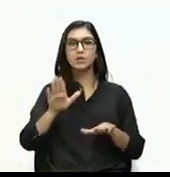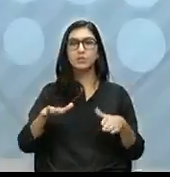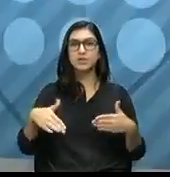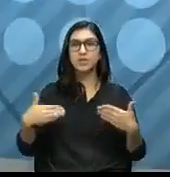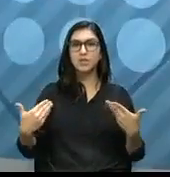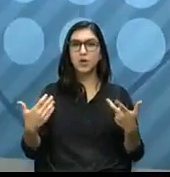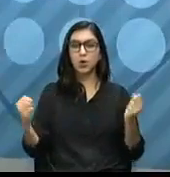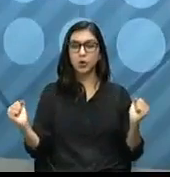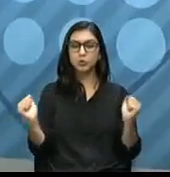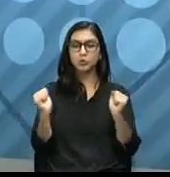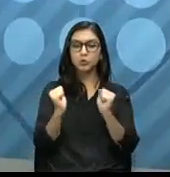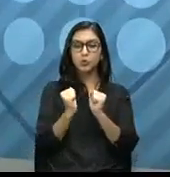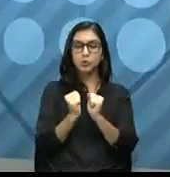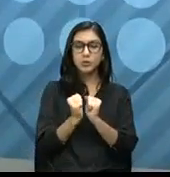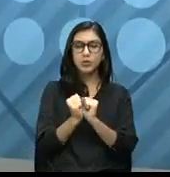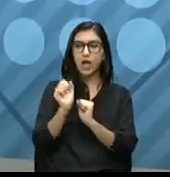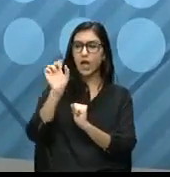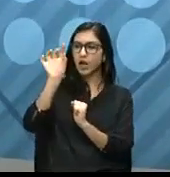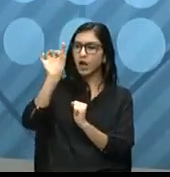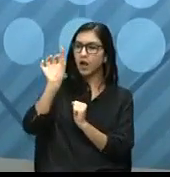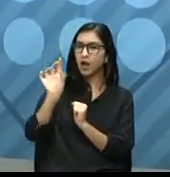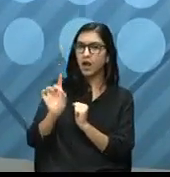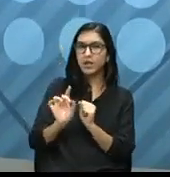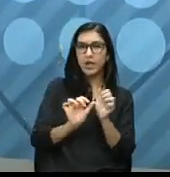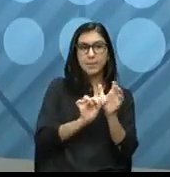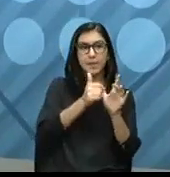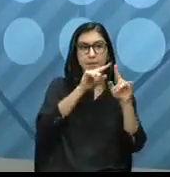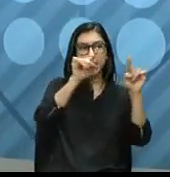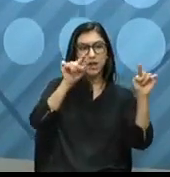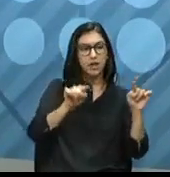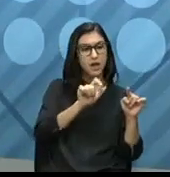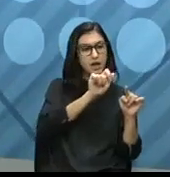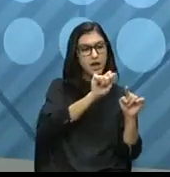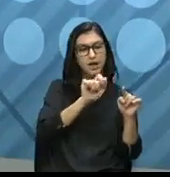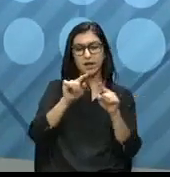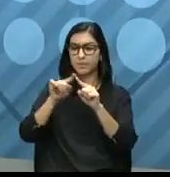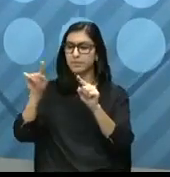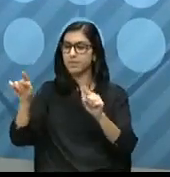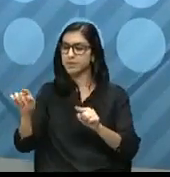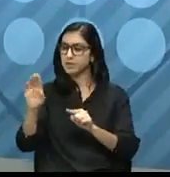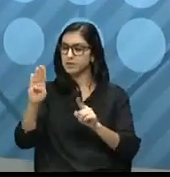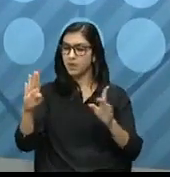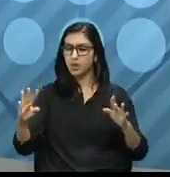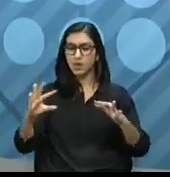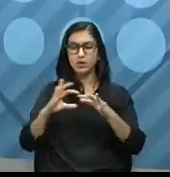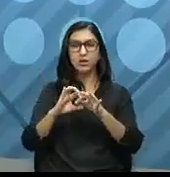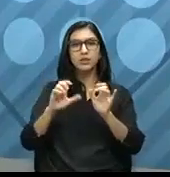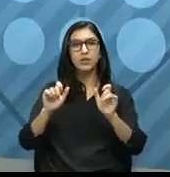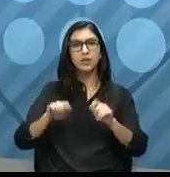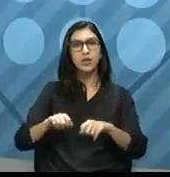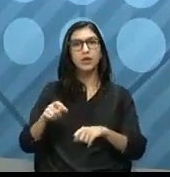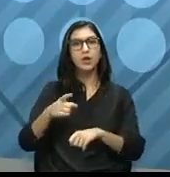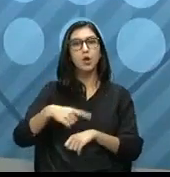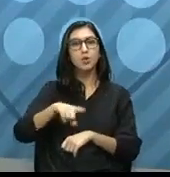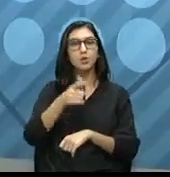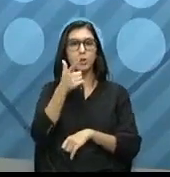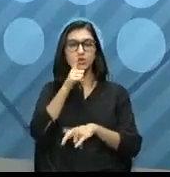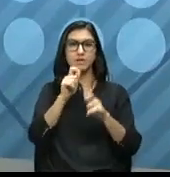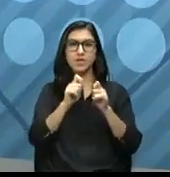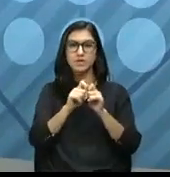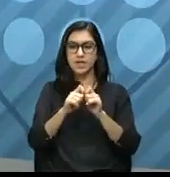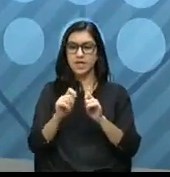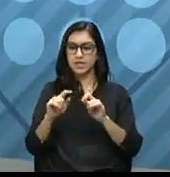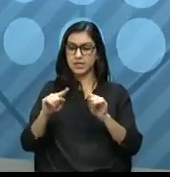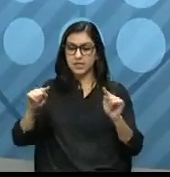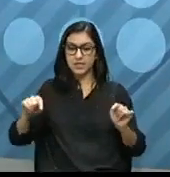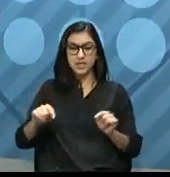então, juntar cada elemento da primeira matriz A com um elemento da matriz B. Então, para determinar a matriz C, eu tenho